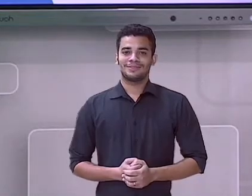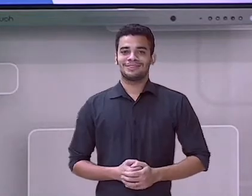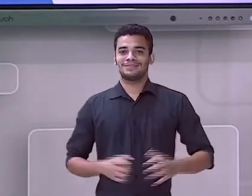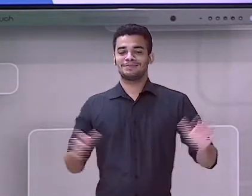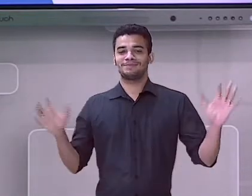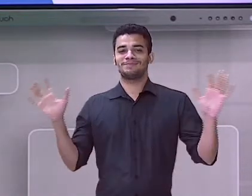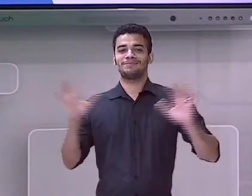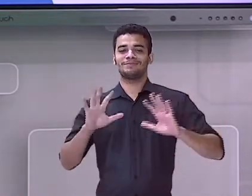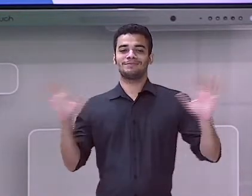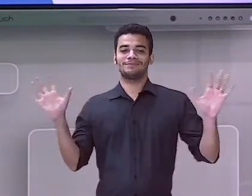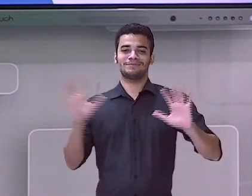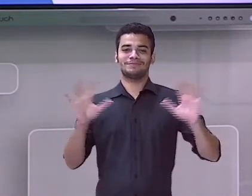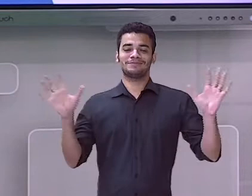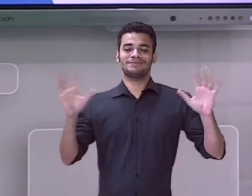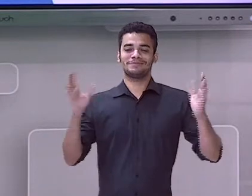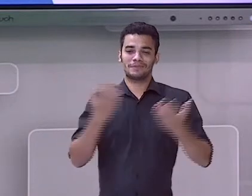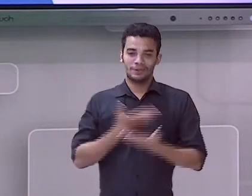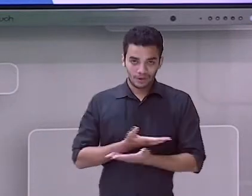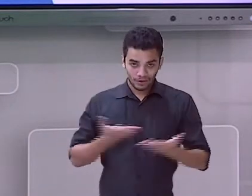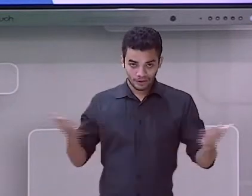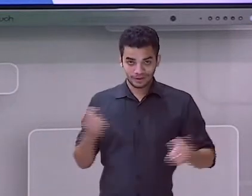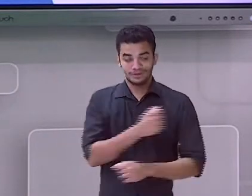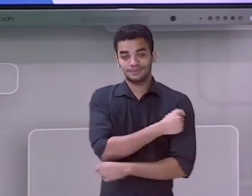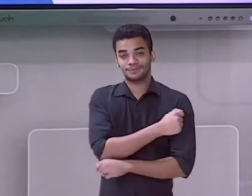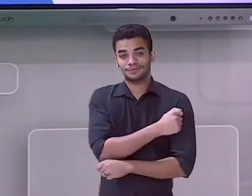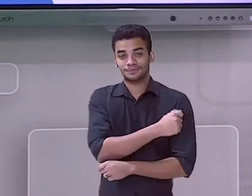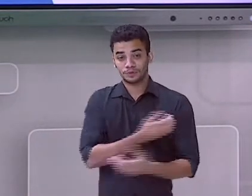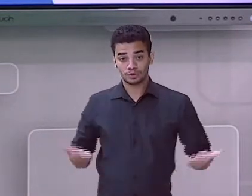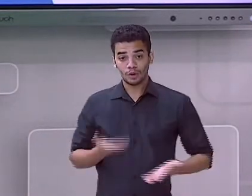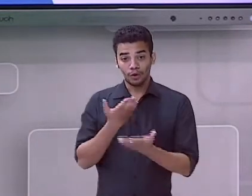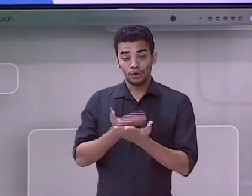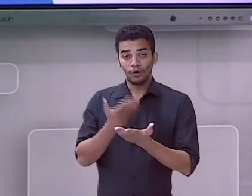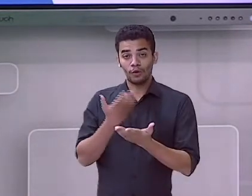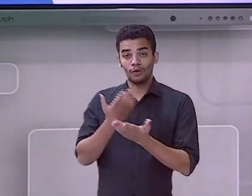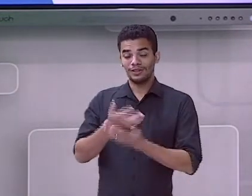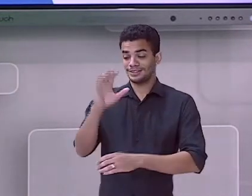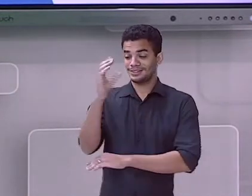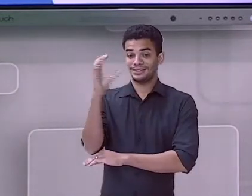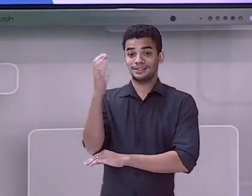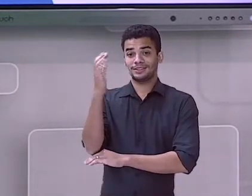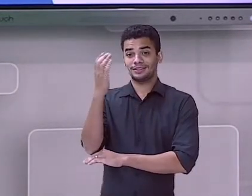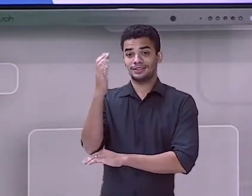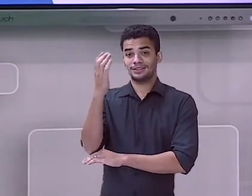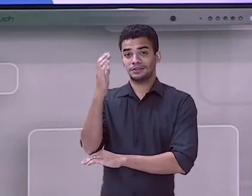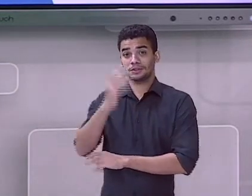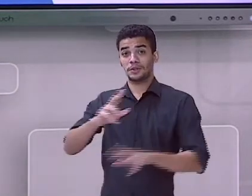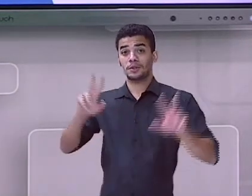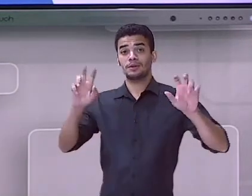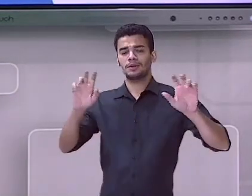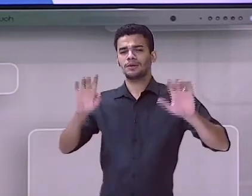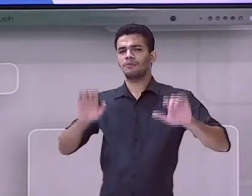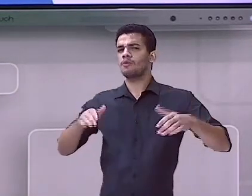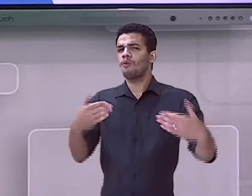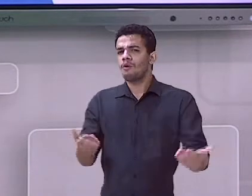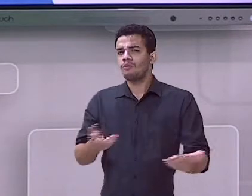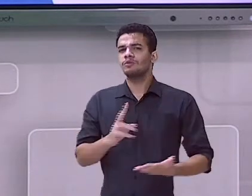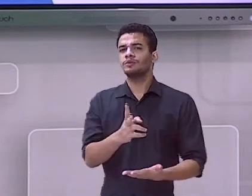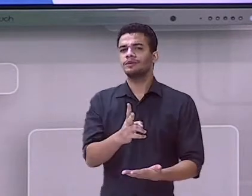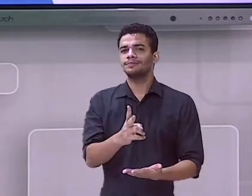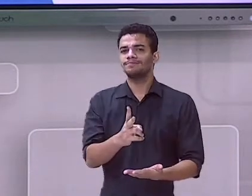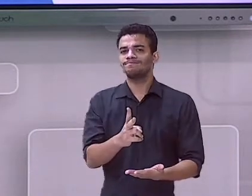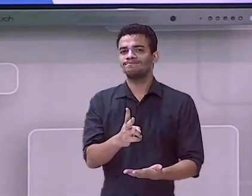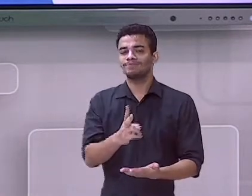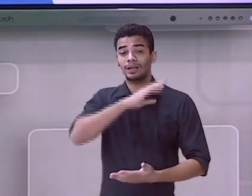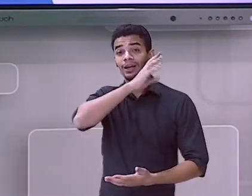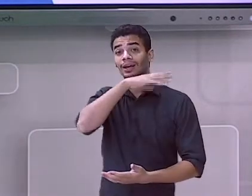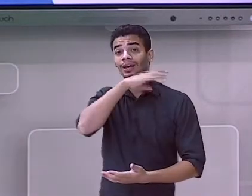Olá! Na nossa aula de ciências hoje nós vamos continuar nossos estudos sobre os animais